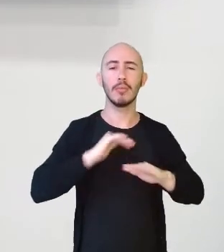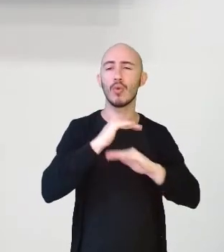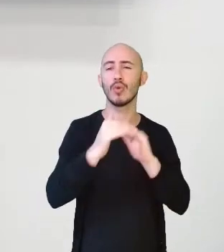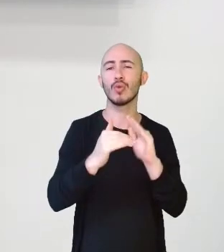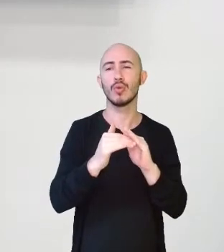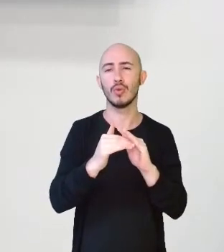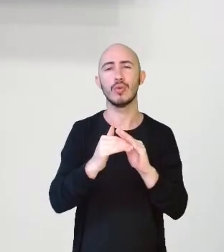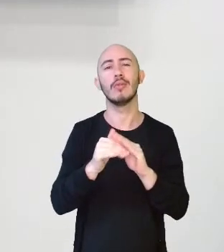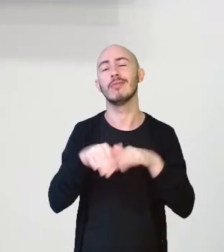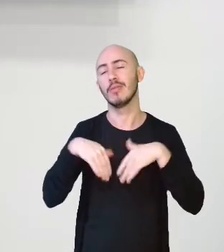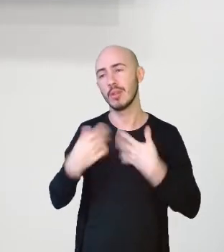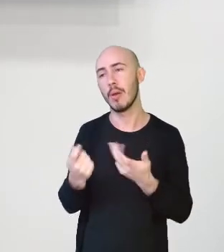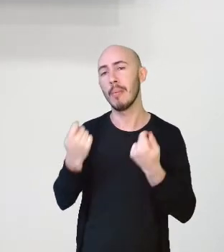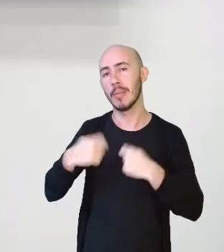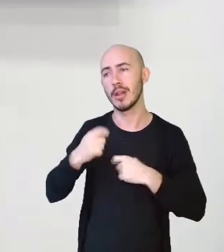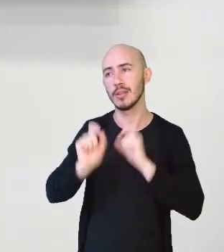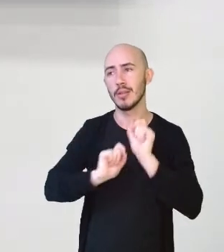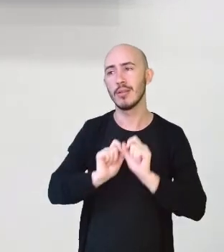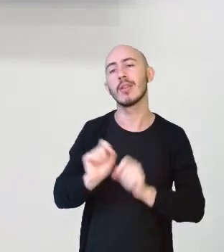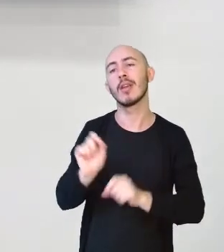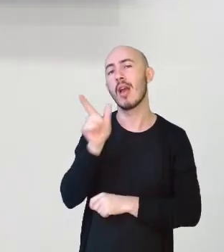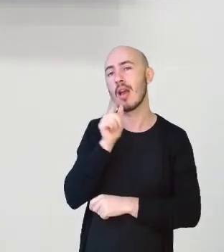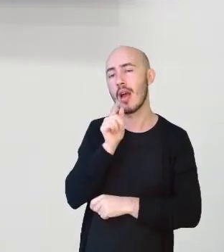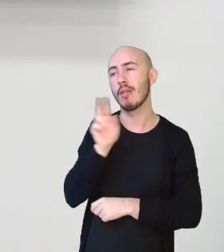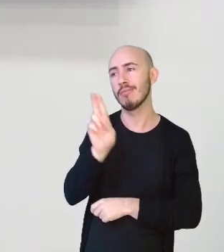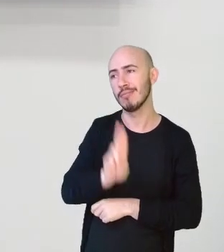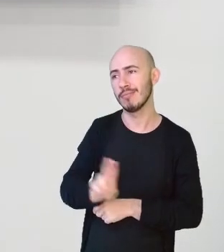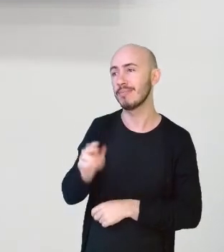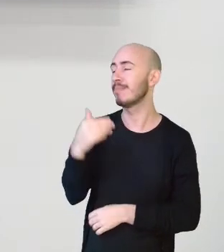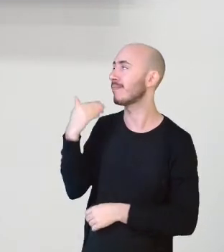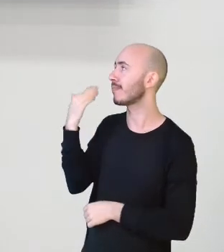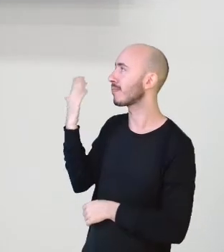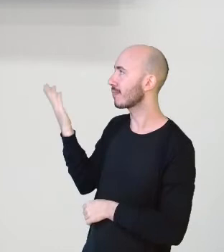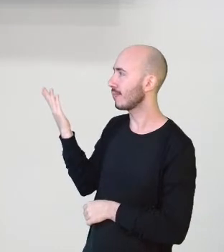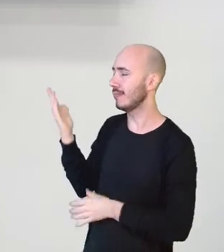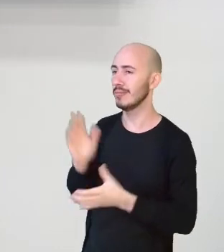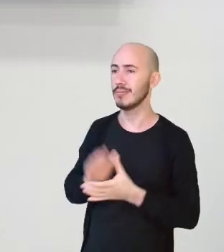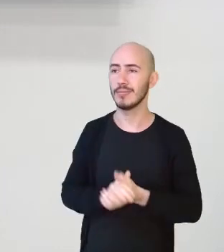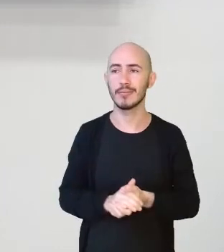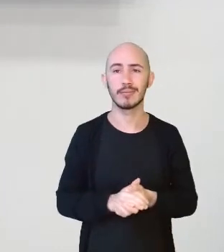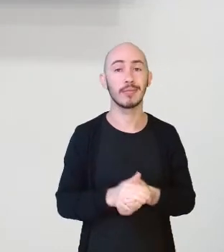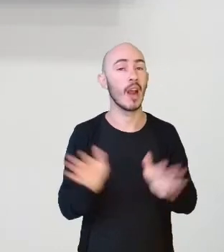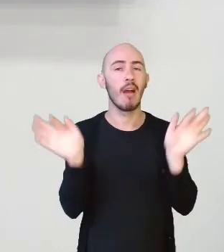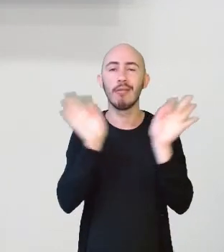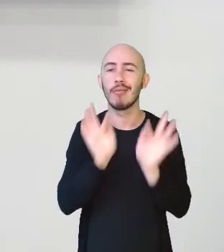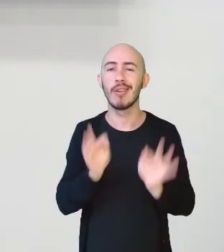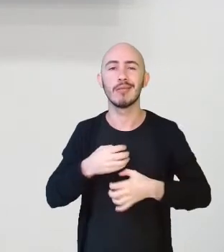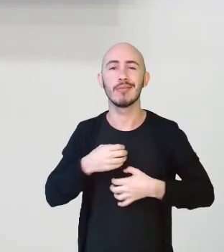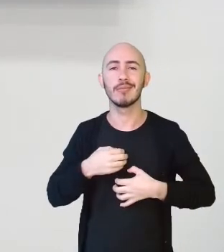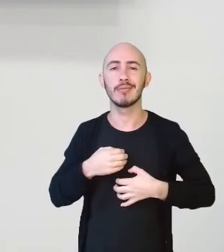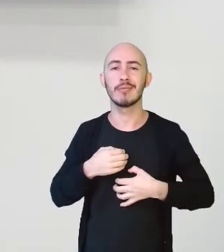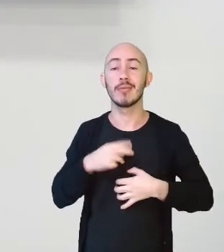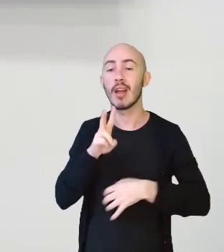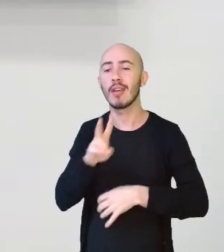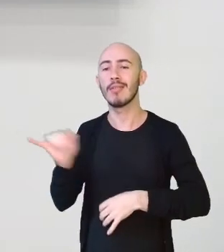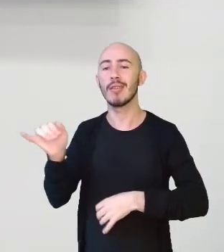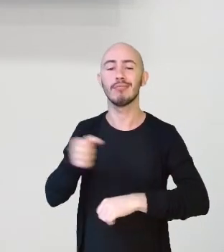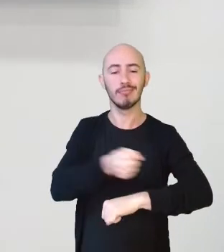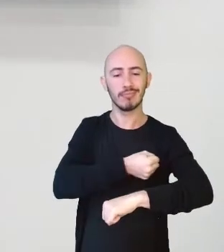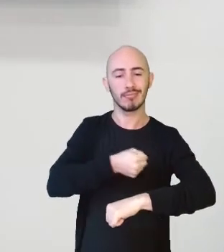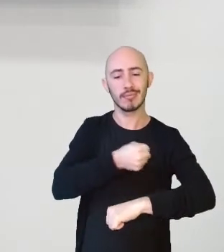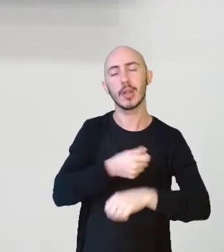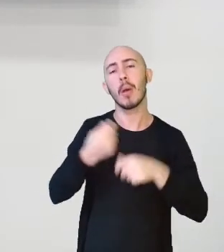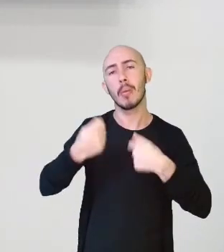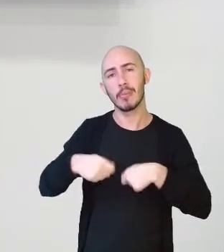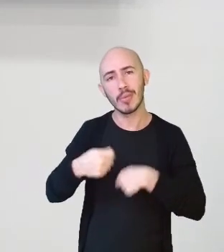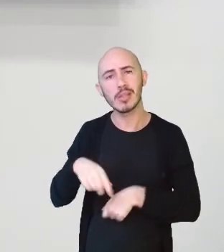nós precisamos do uso da água. Veja aí, ó. O rapaz aí na imagem está bem feliz porque ele vai cozinhar e ele precisa